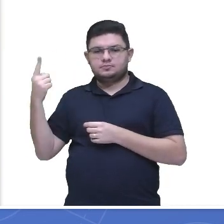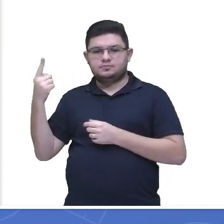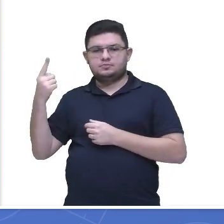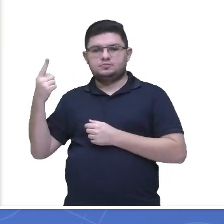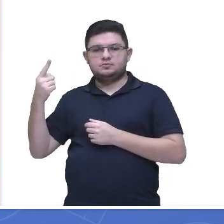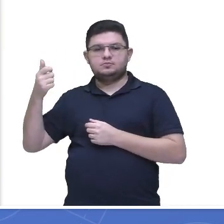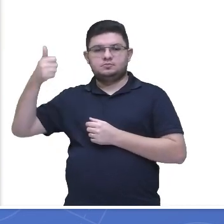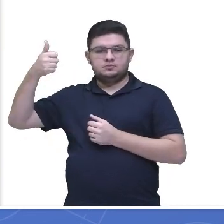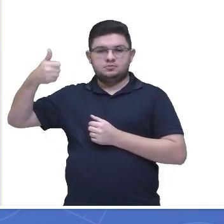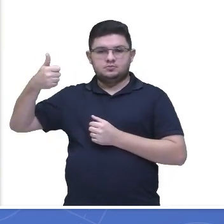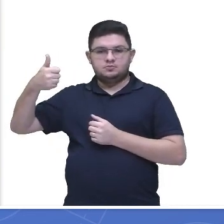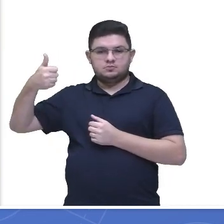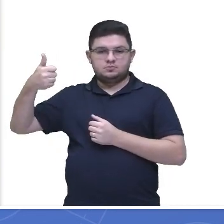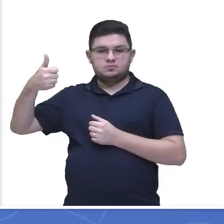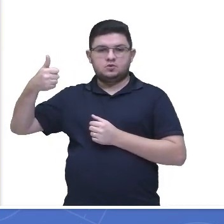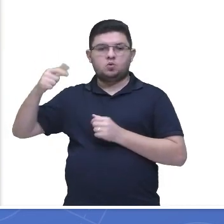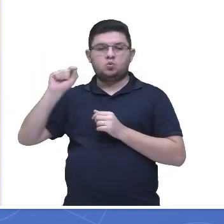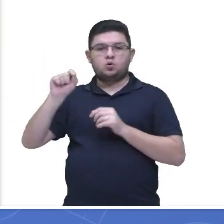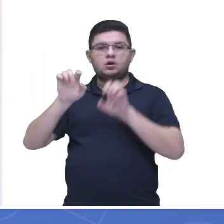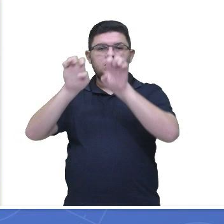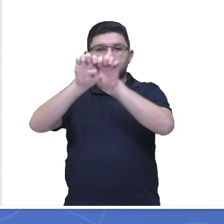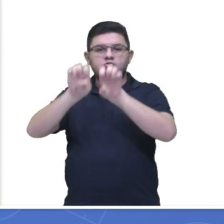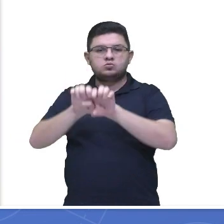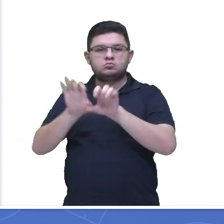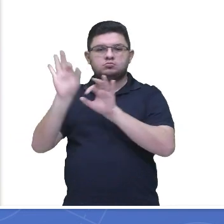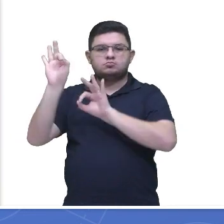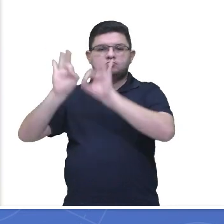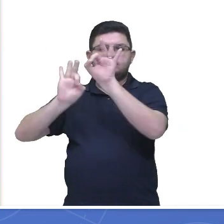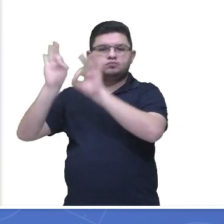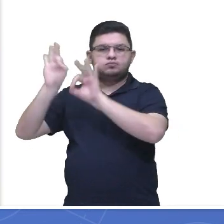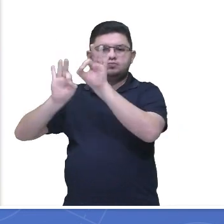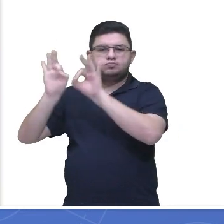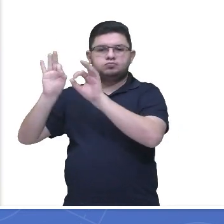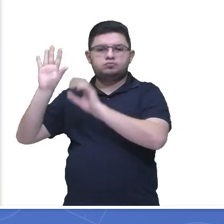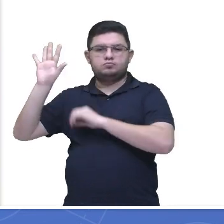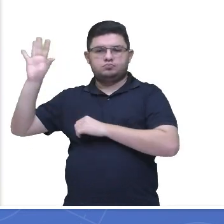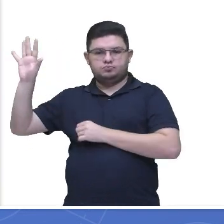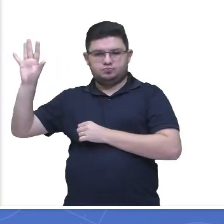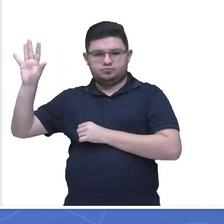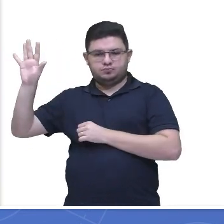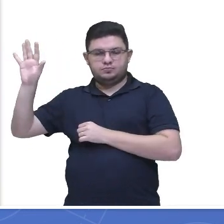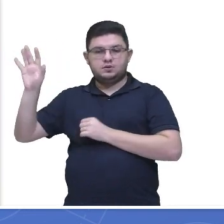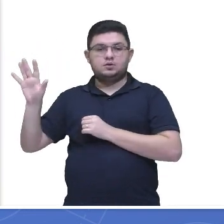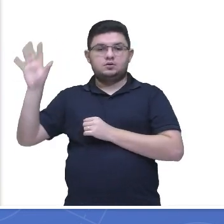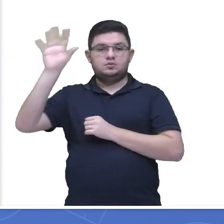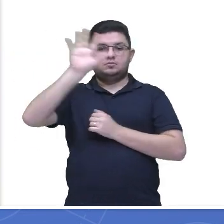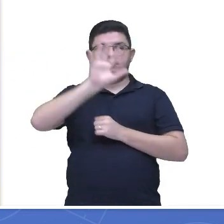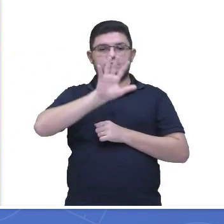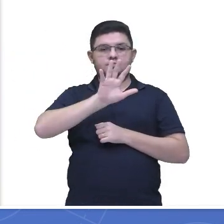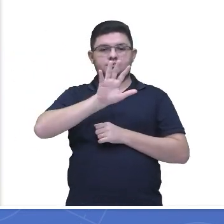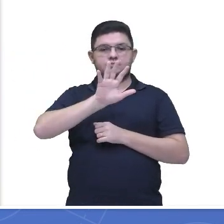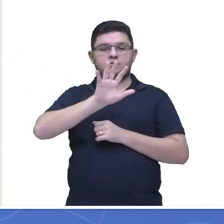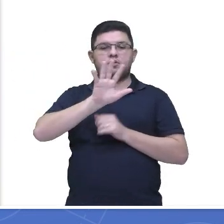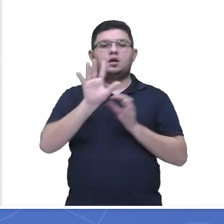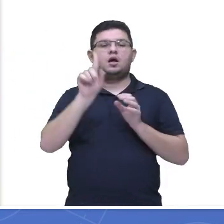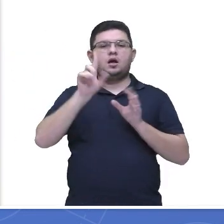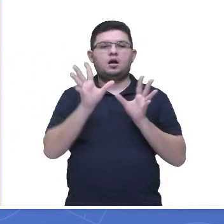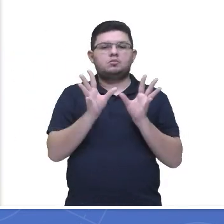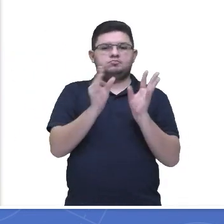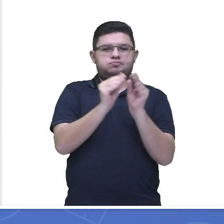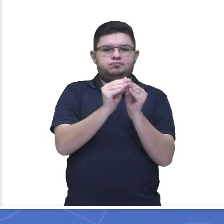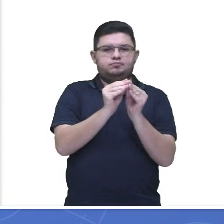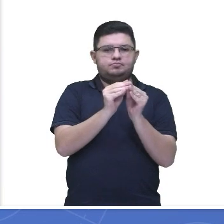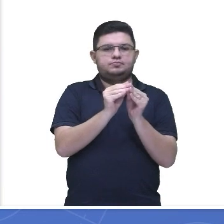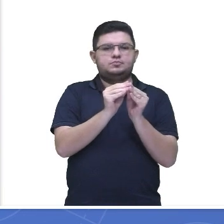a fórmula estrutural e a segunda é uma fórmula simplificada